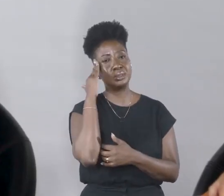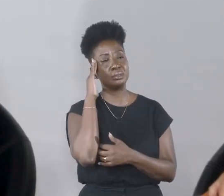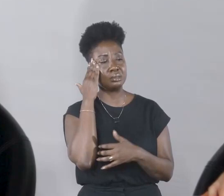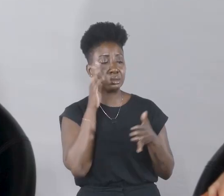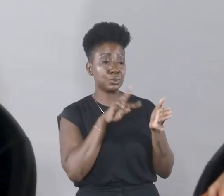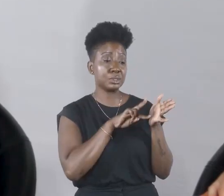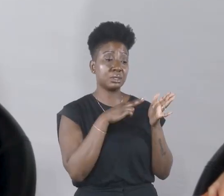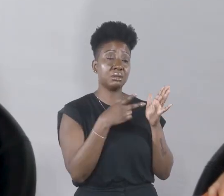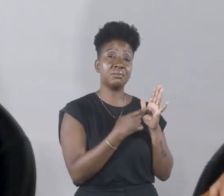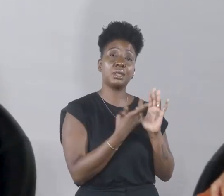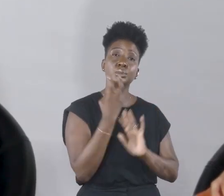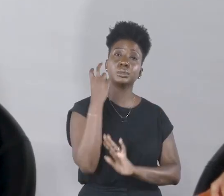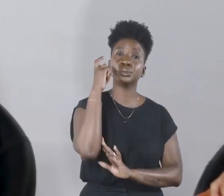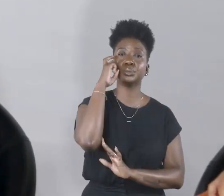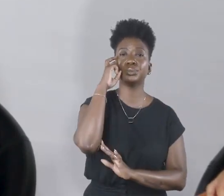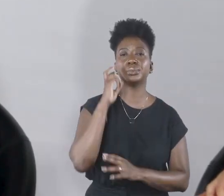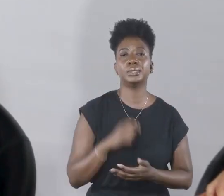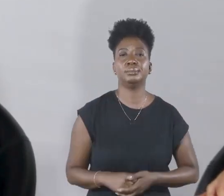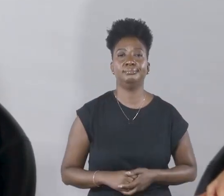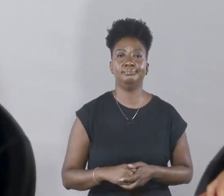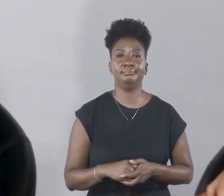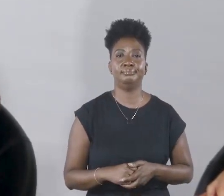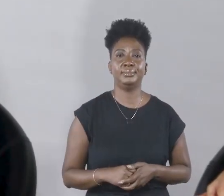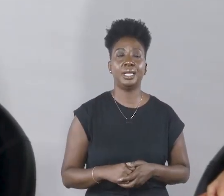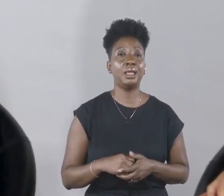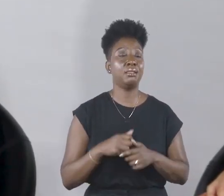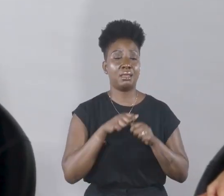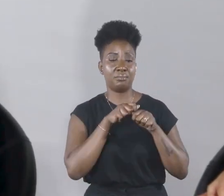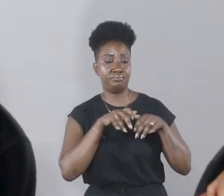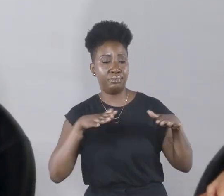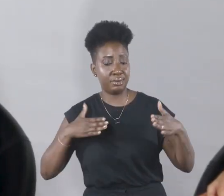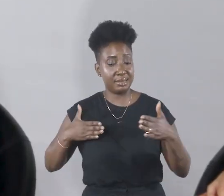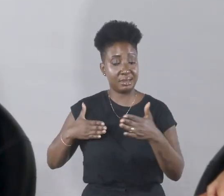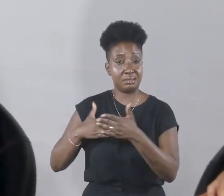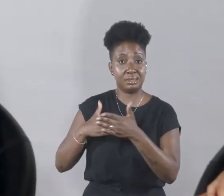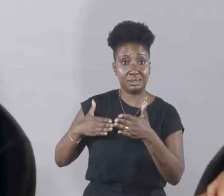essas mediação intercultural, esses diálogos para as